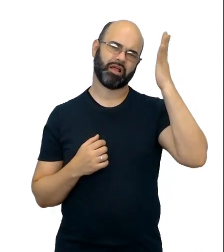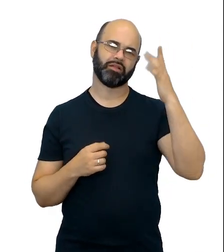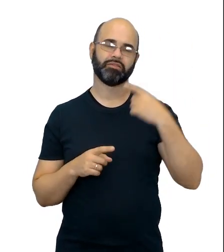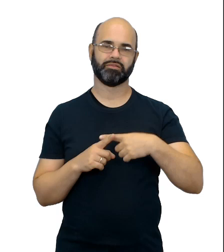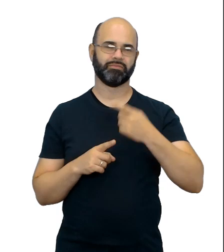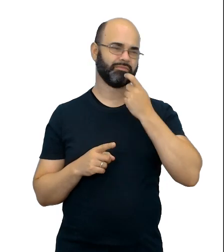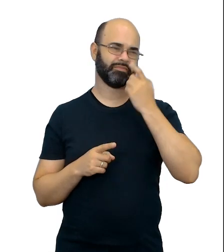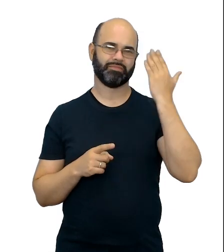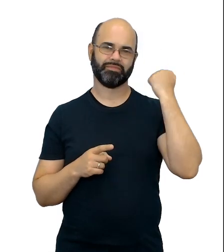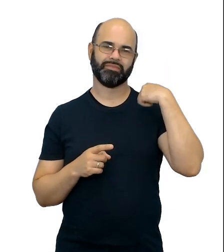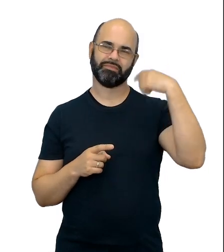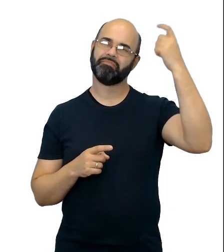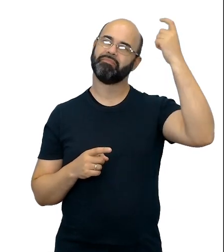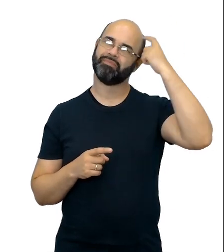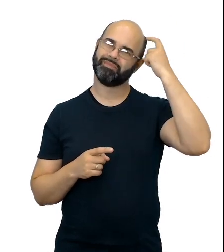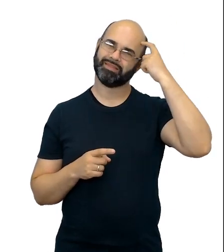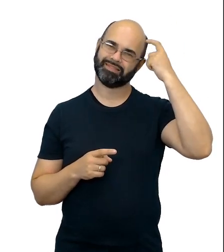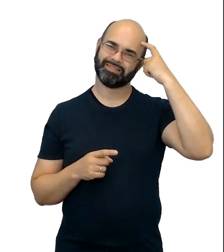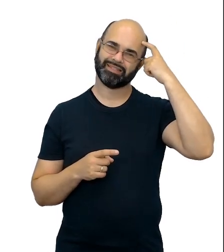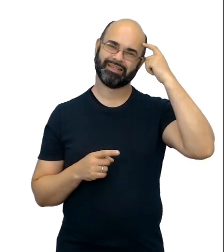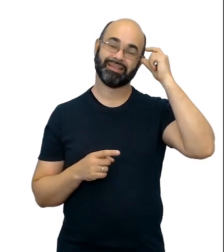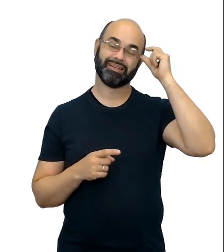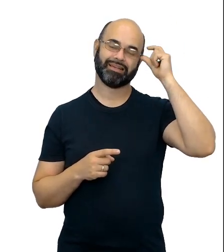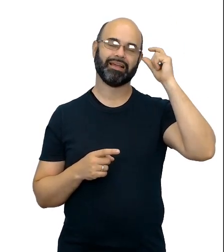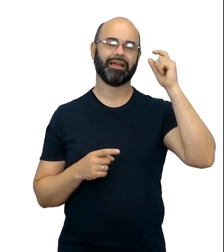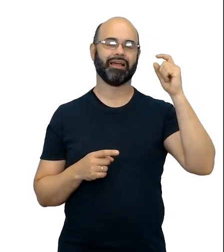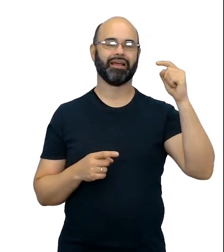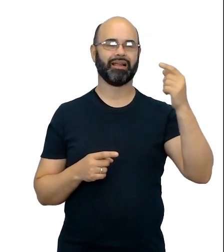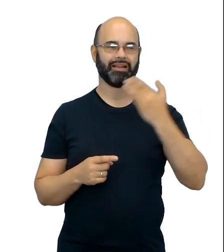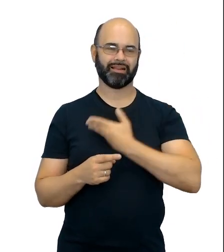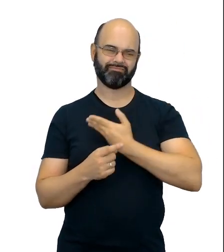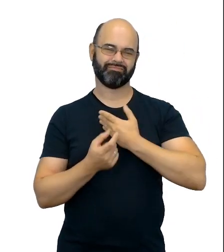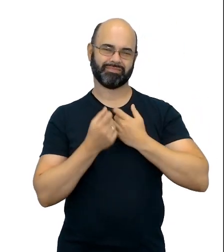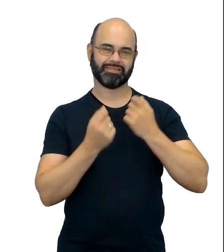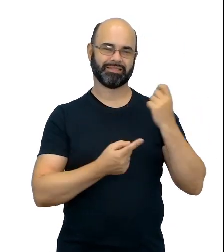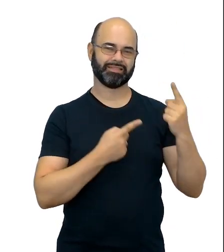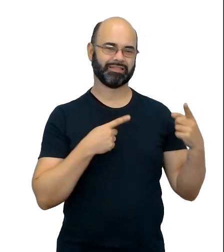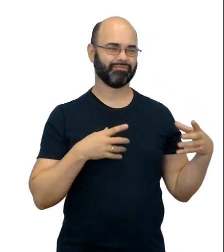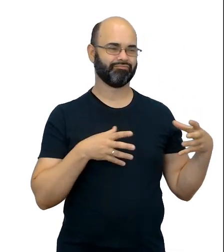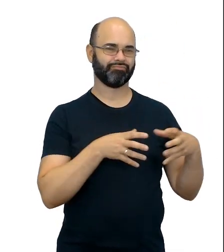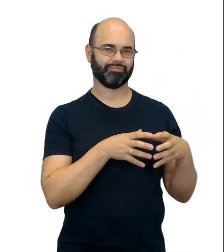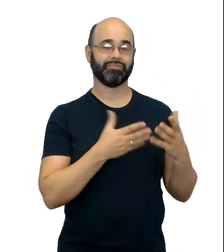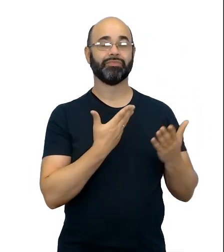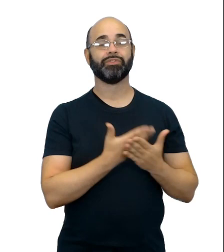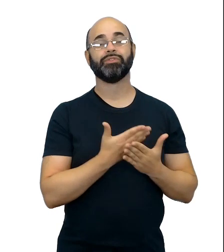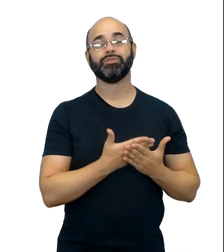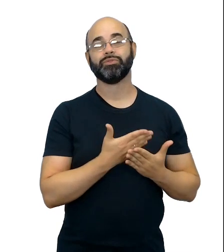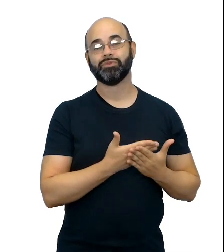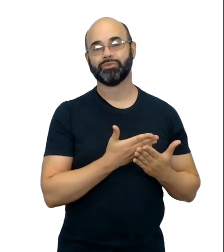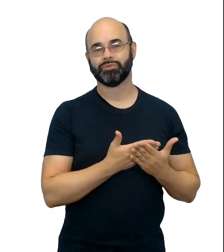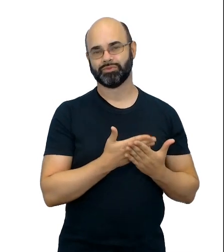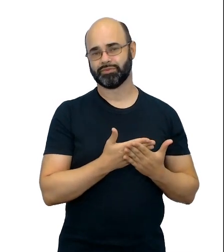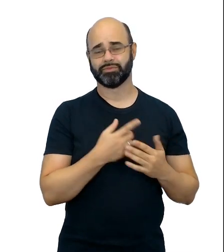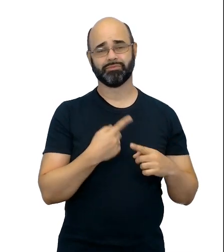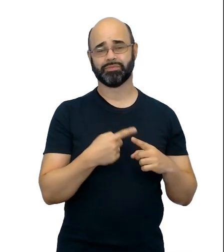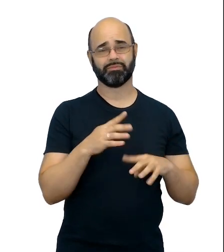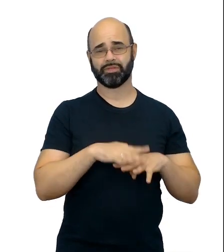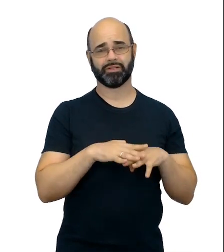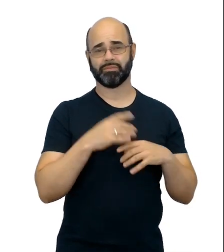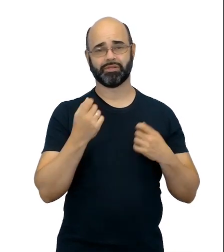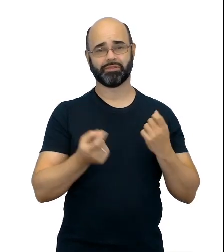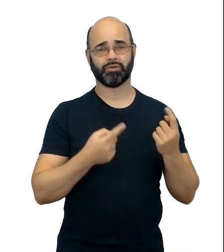eu vim fazendo aqui, né, com alguns colegas, né, estudar, né? Tem coisa em matemática que eu